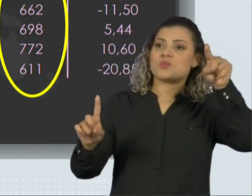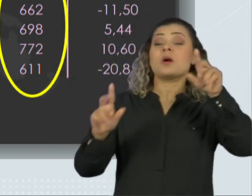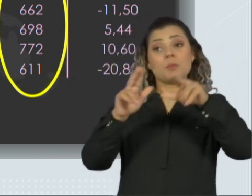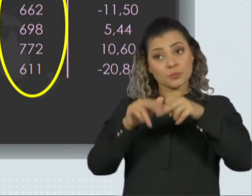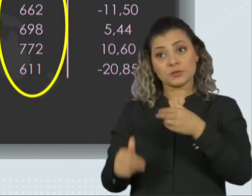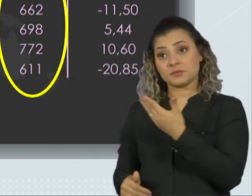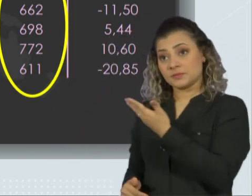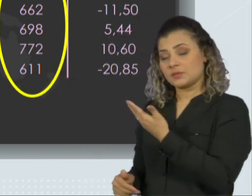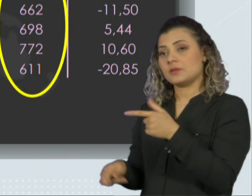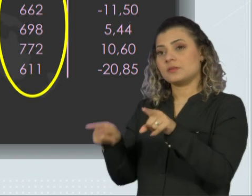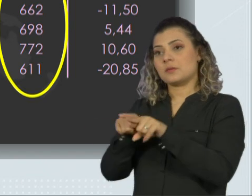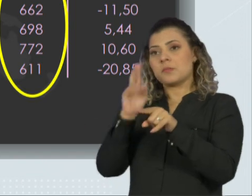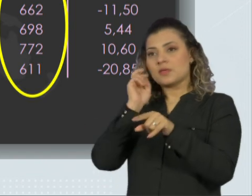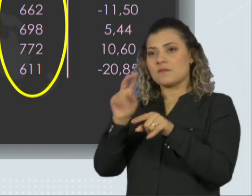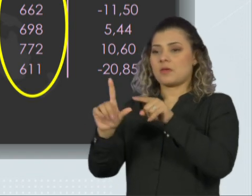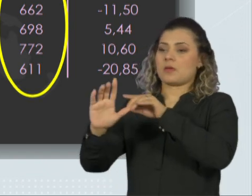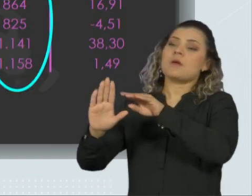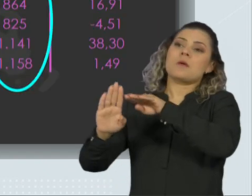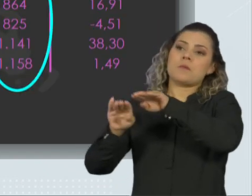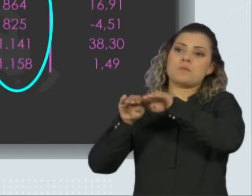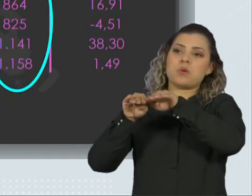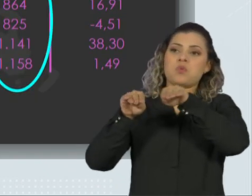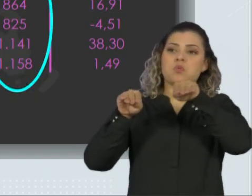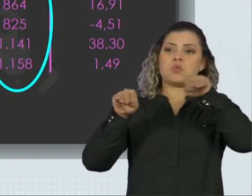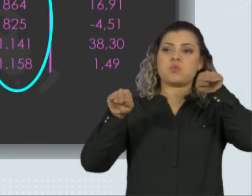que faz essa mesma análise do interior,